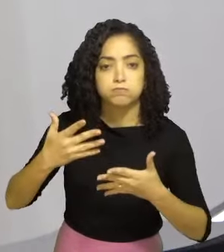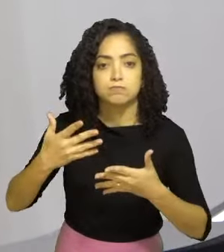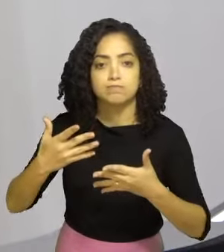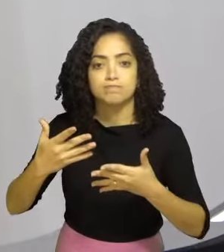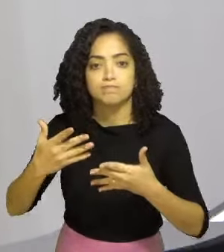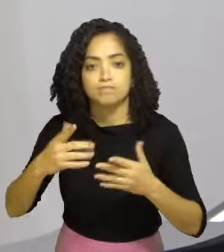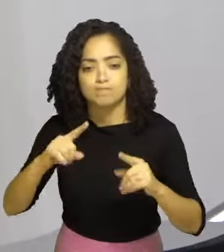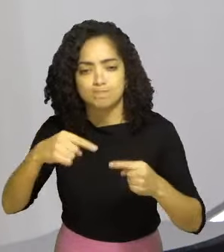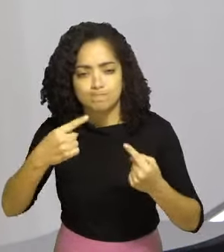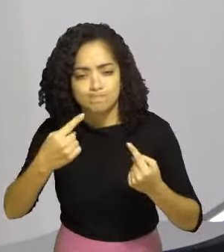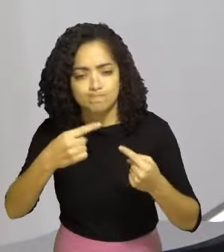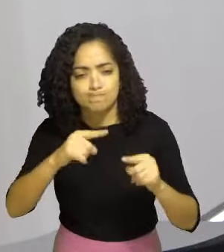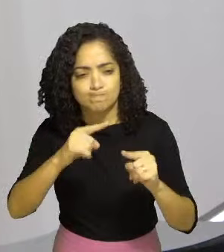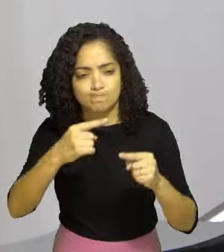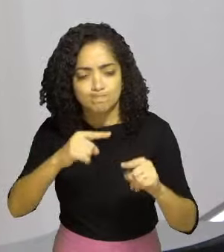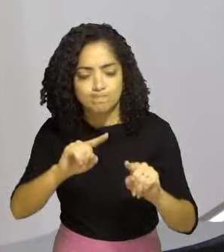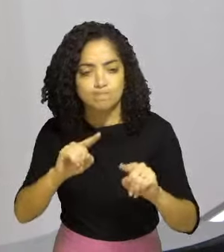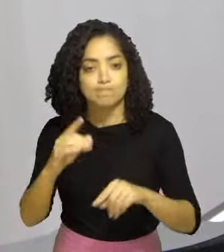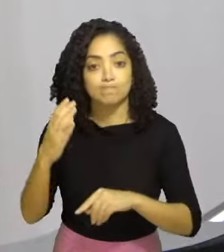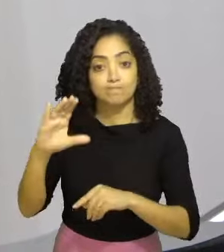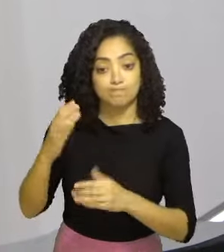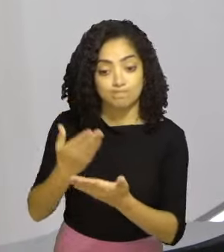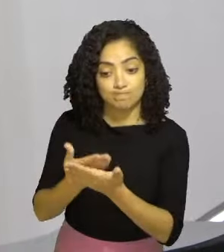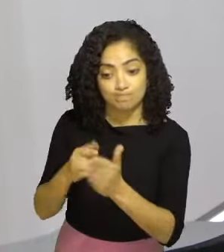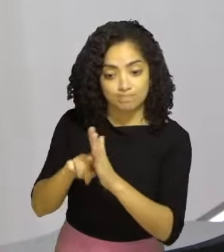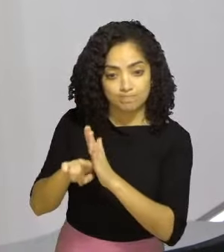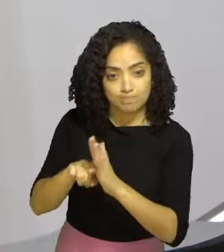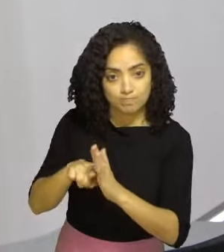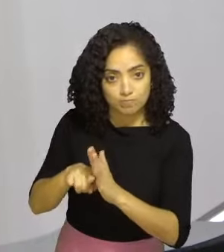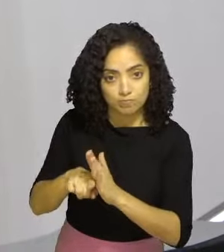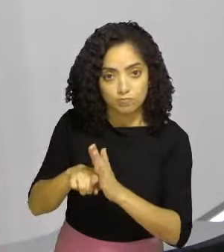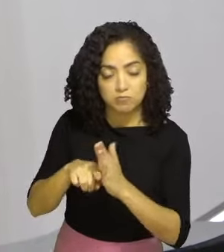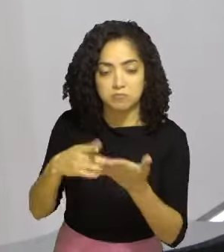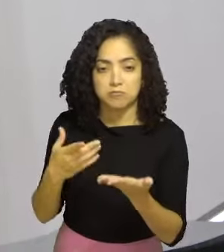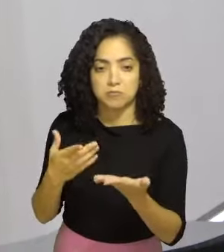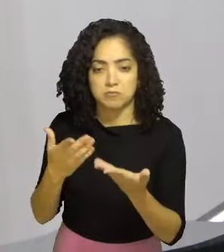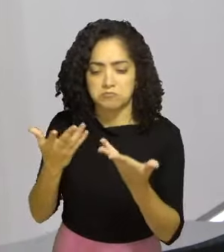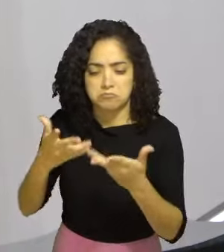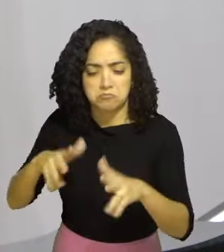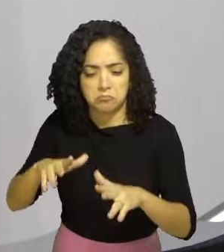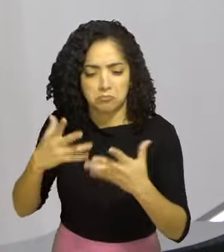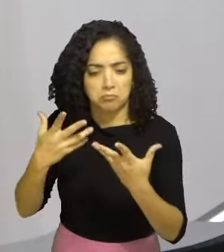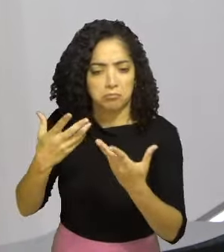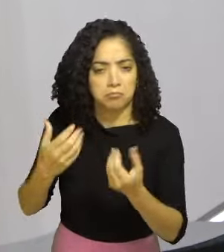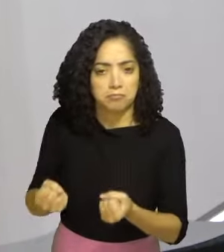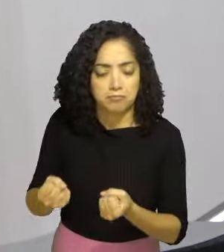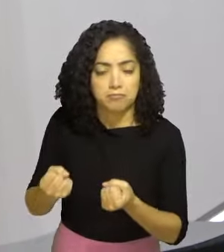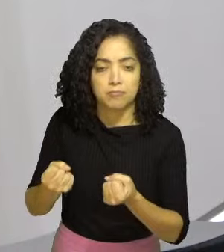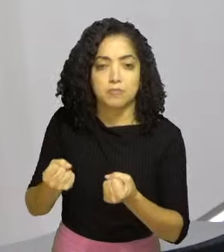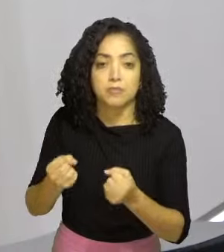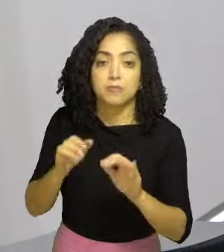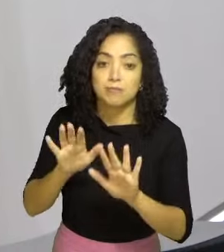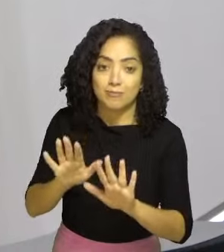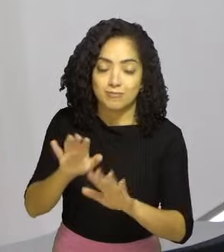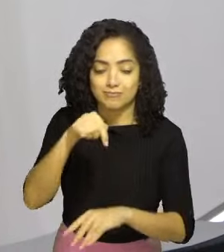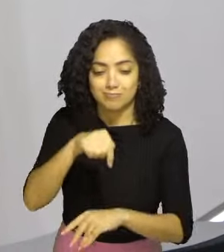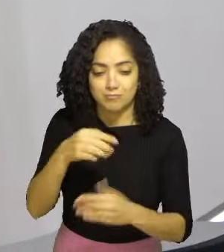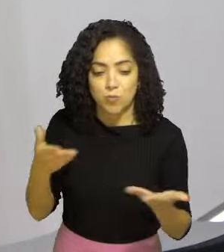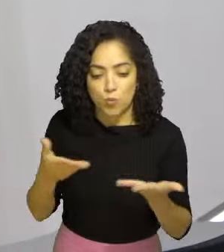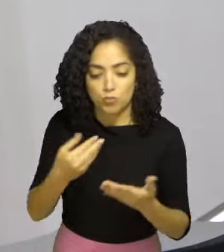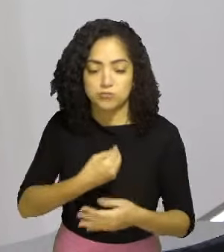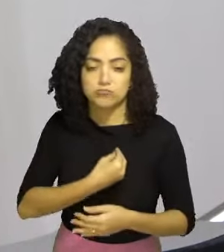os cientistas, a negação da ciência, que bom poder estar aqui